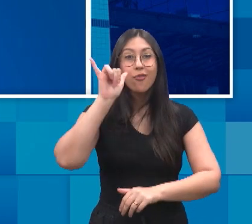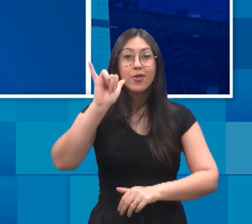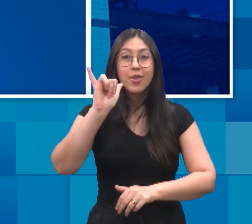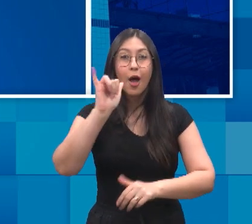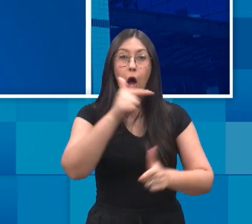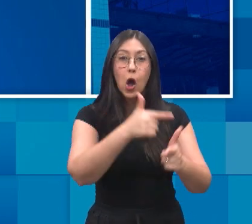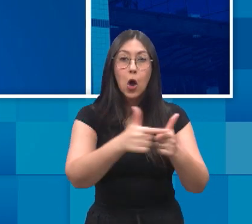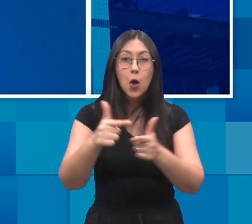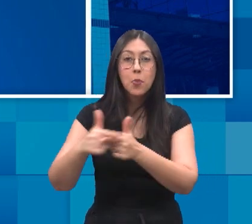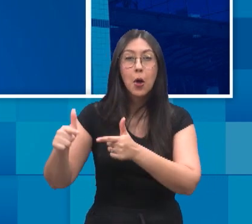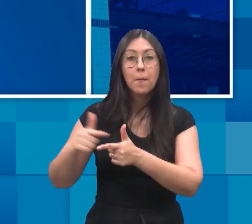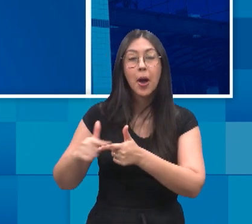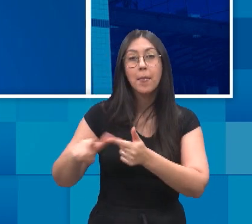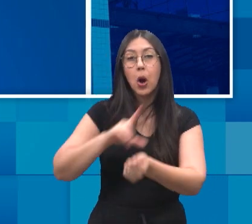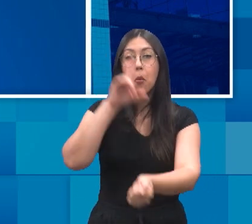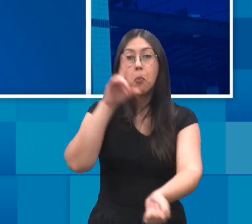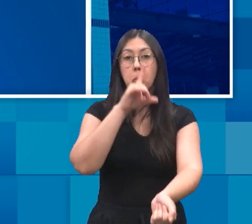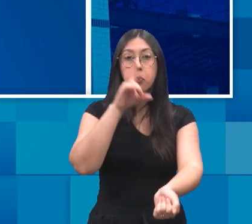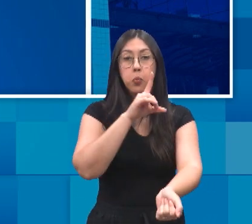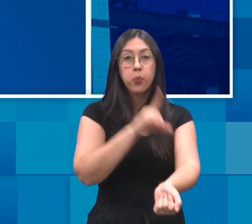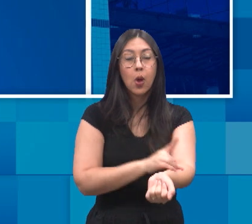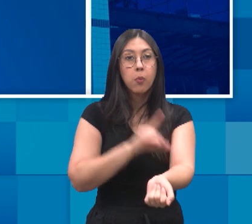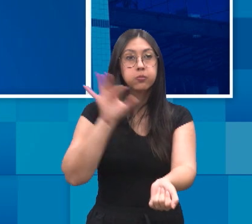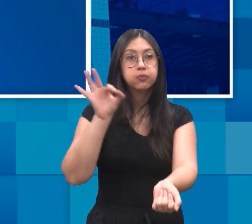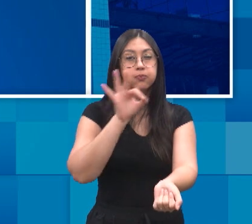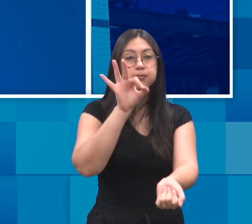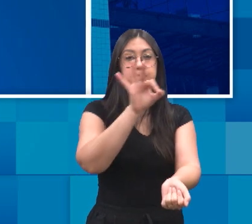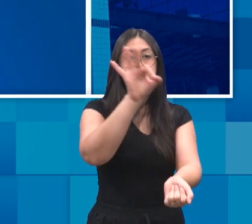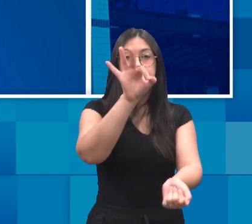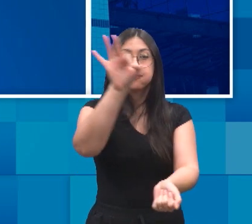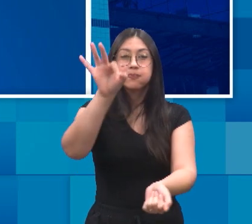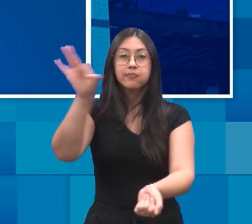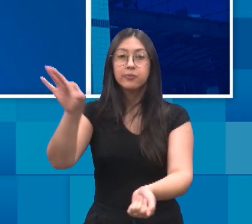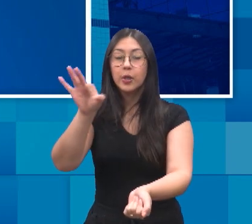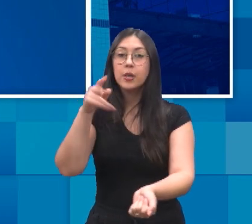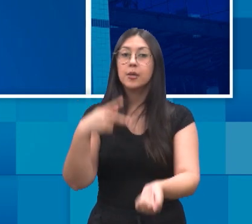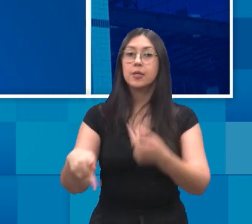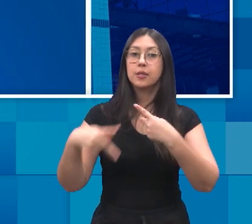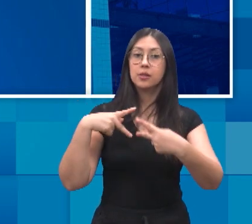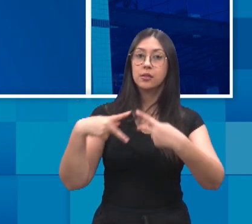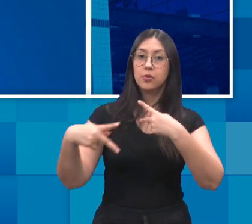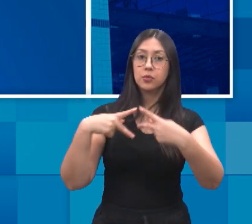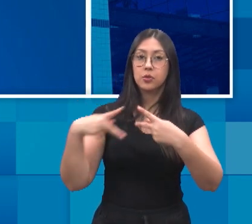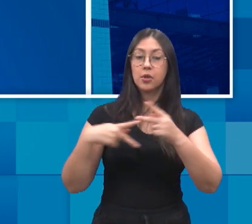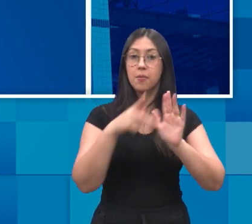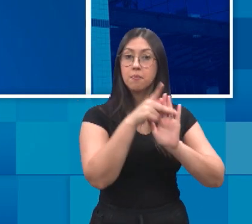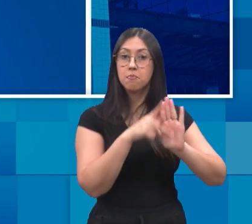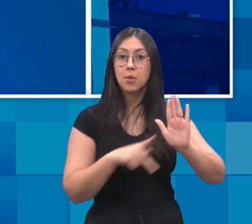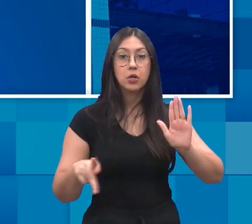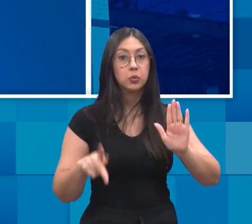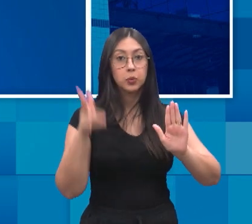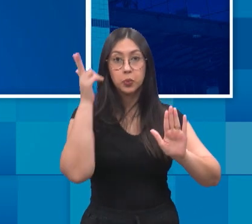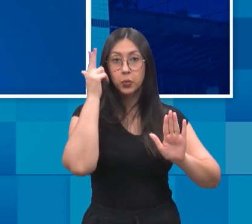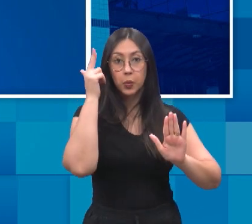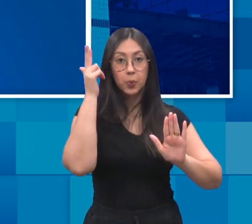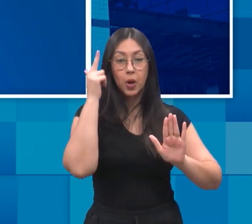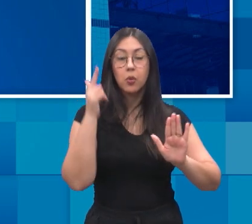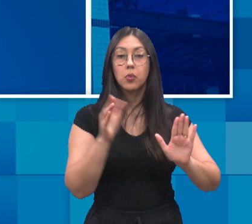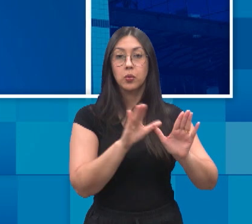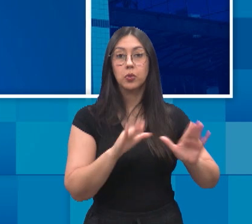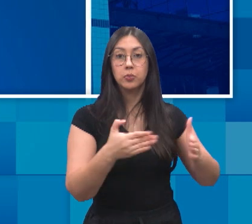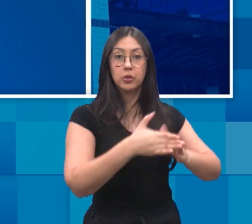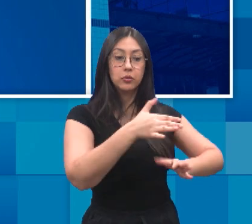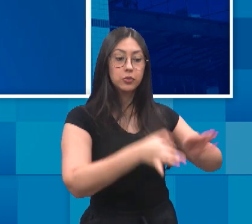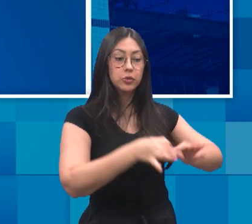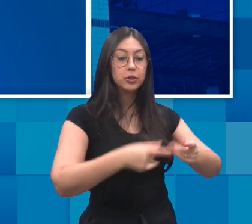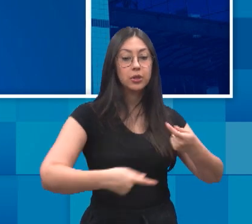Aedes aegypti no âmbito da cidade de São José dos Campos. Rito ordinário, Comissões Justiça,